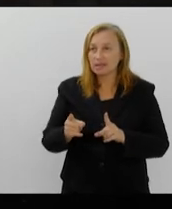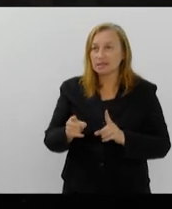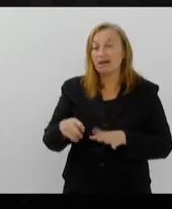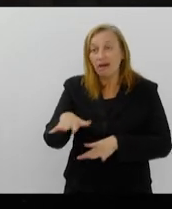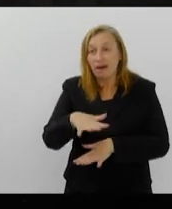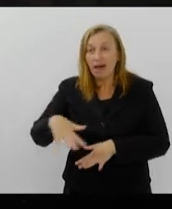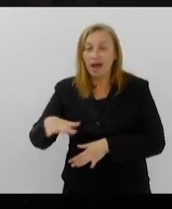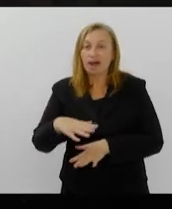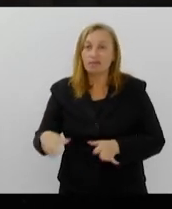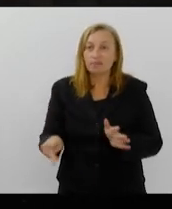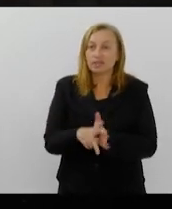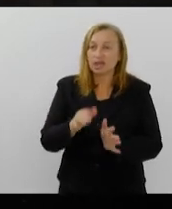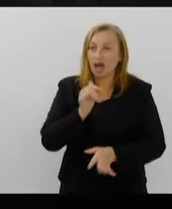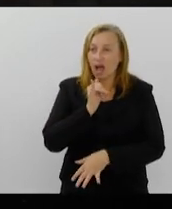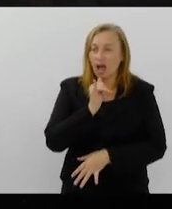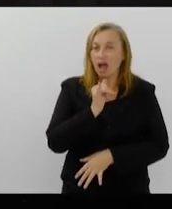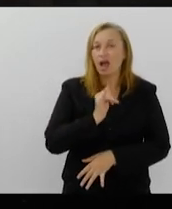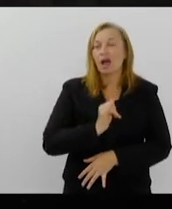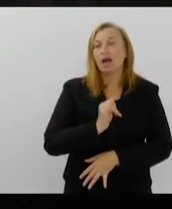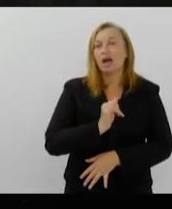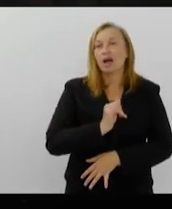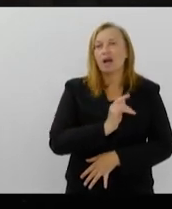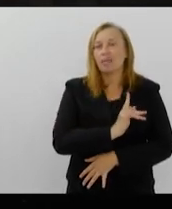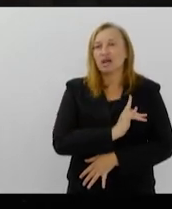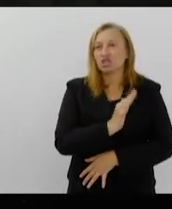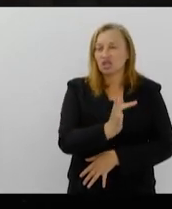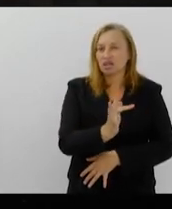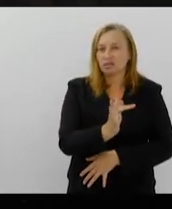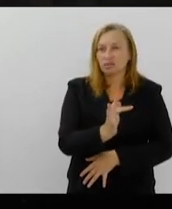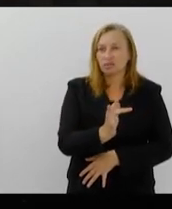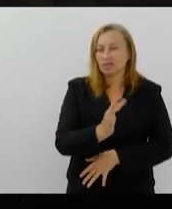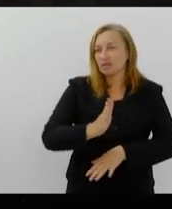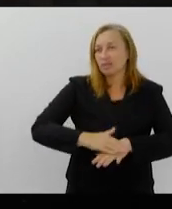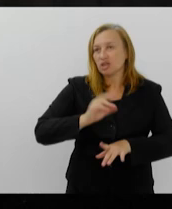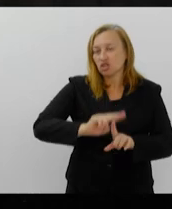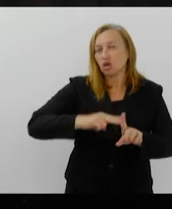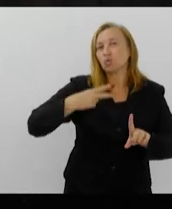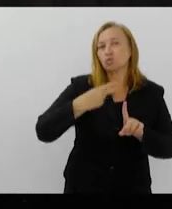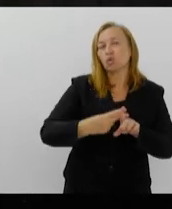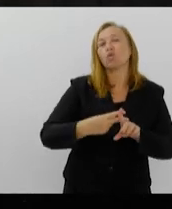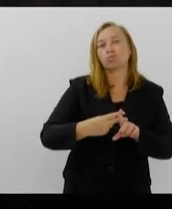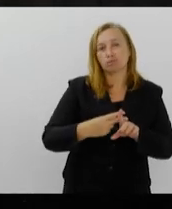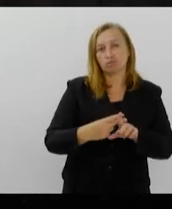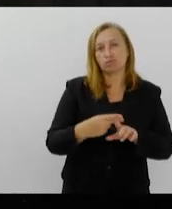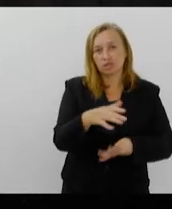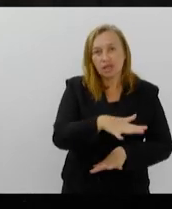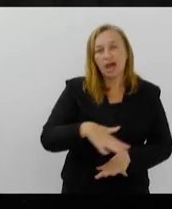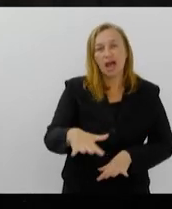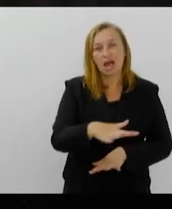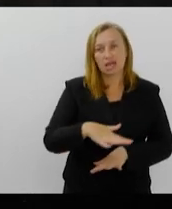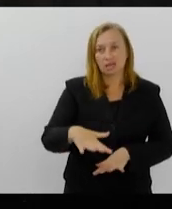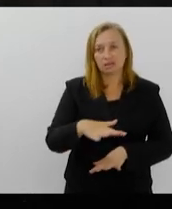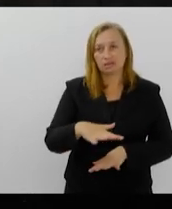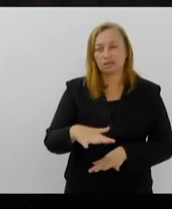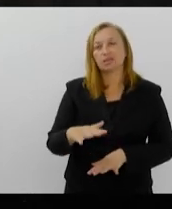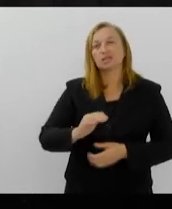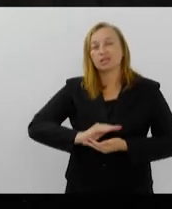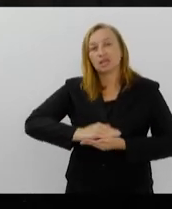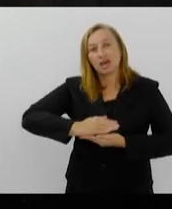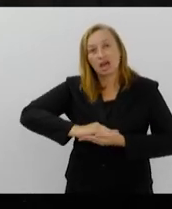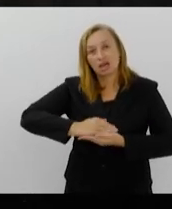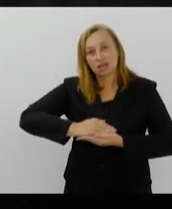Baixada é mais do que o dobro, é praticamente o triplo da área da região de Angra dos